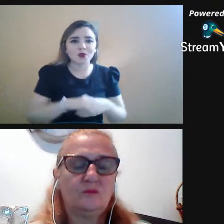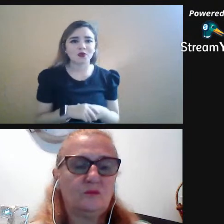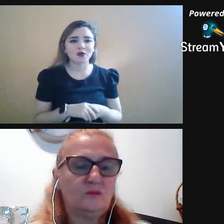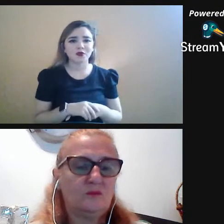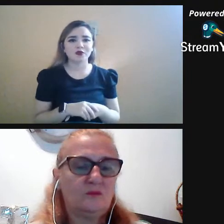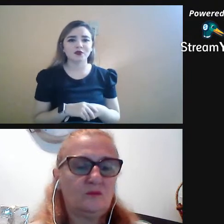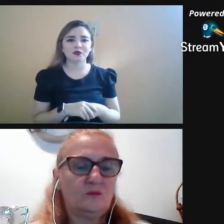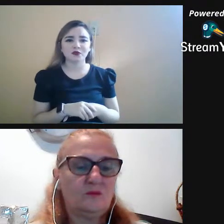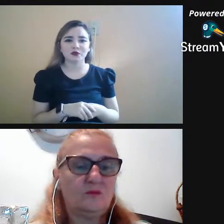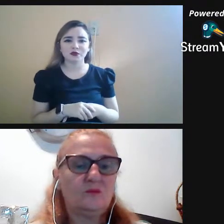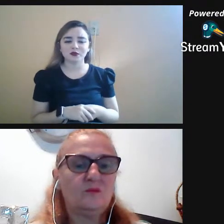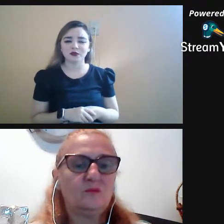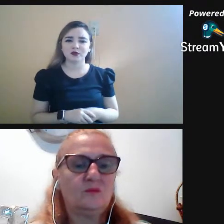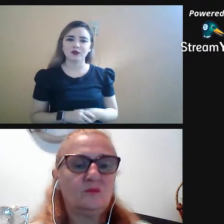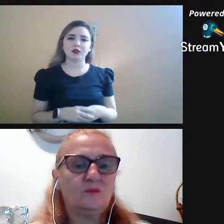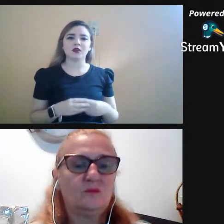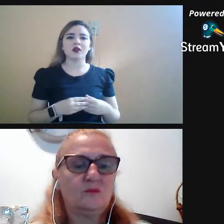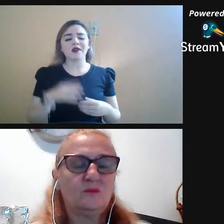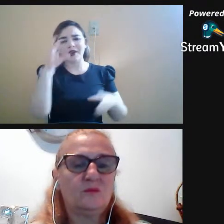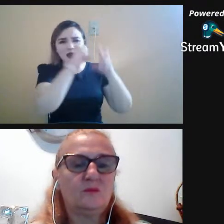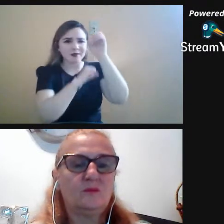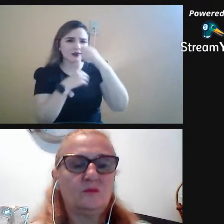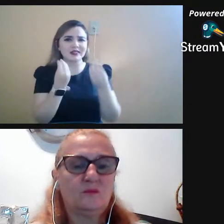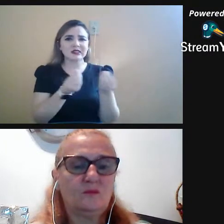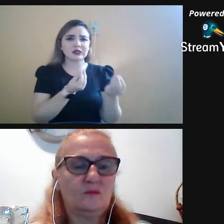lidar com o seu próprio lixo, de como